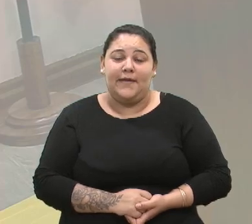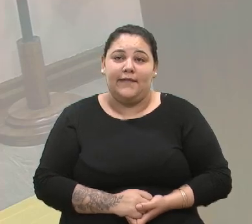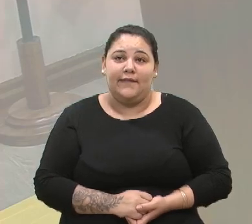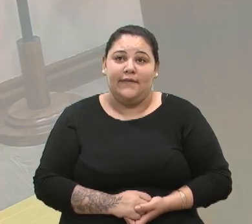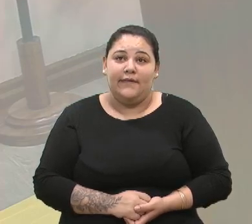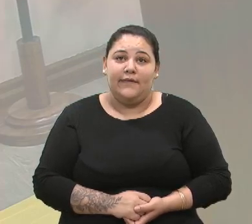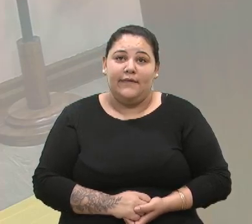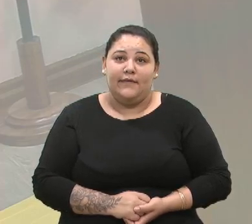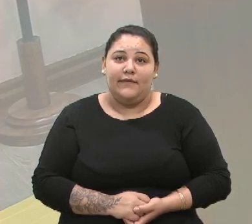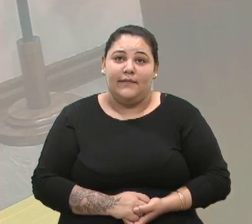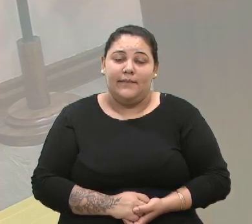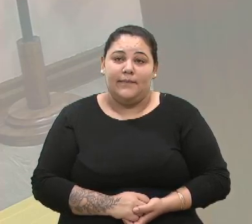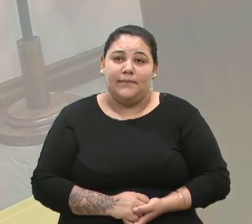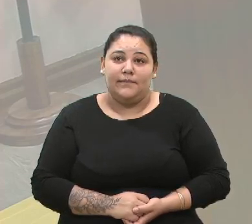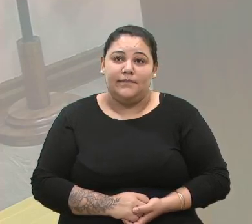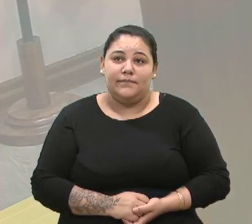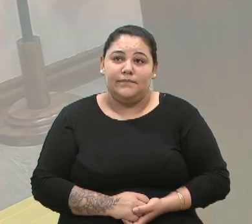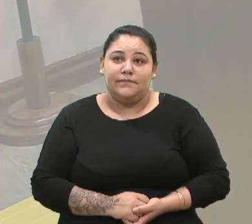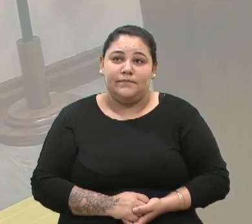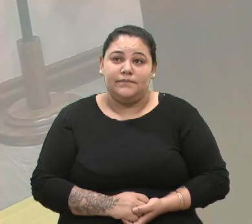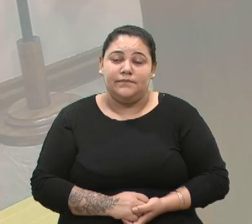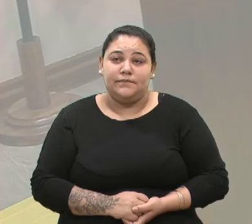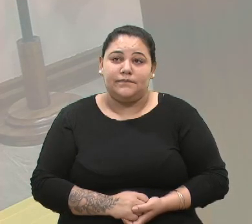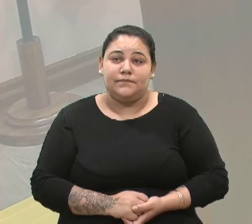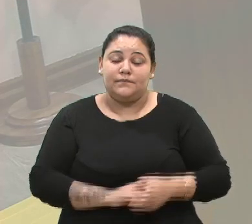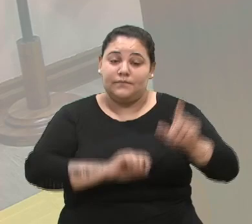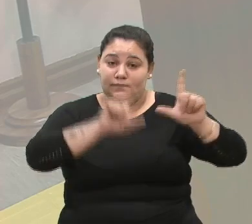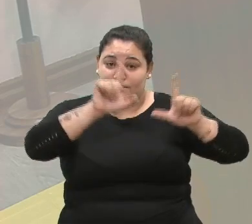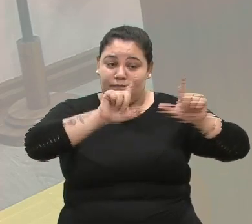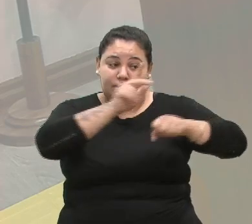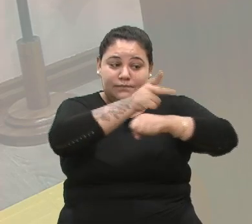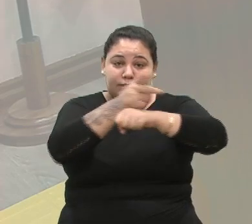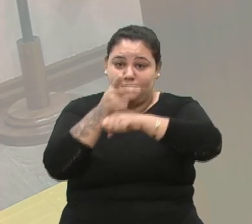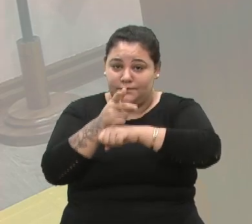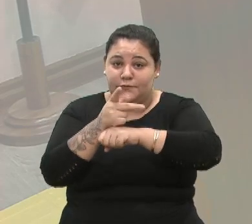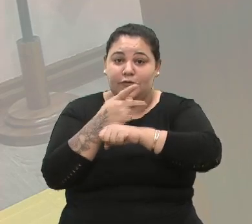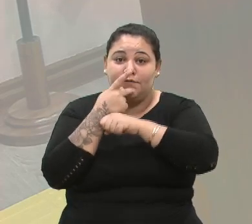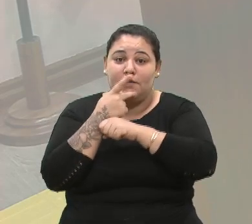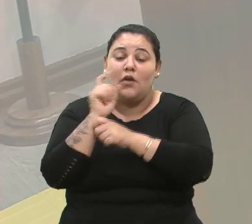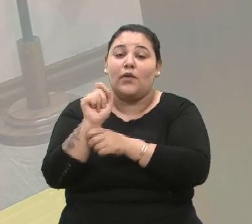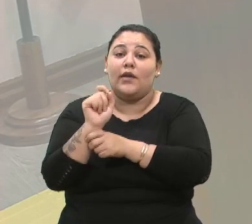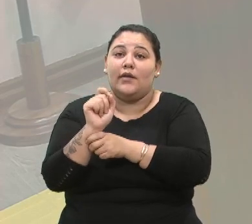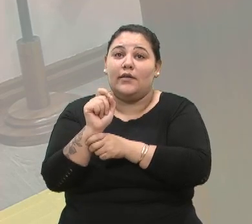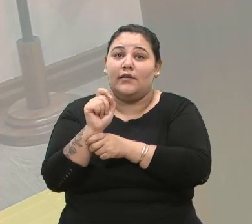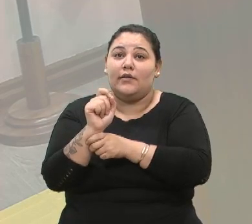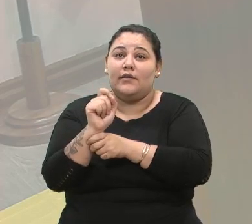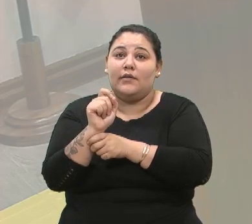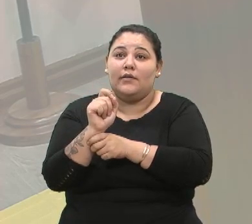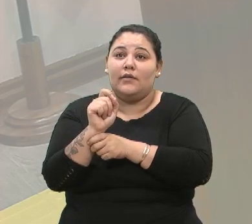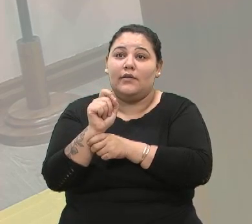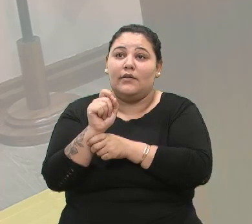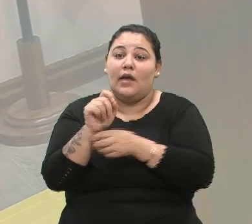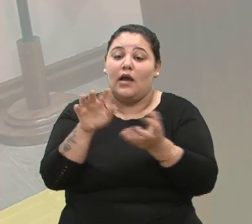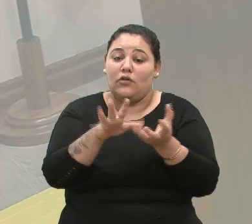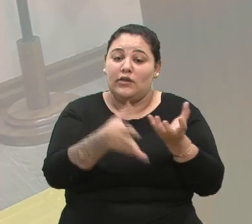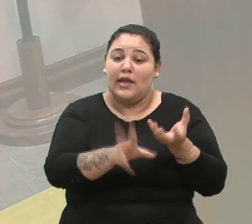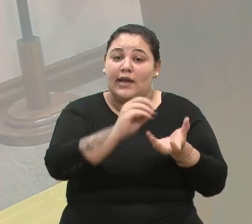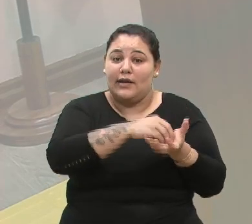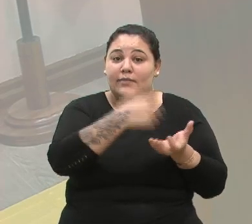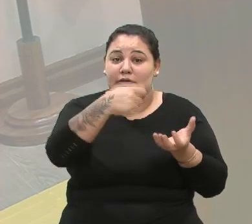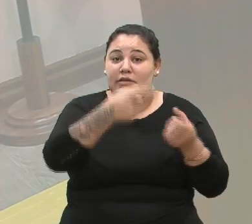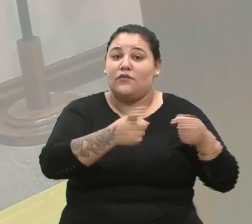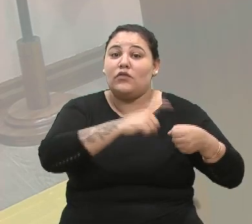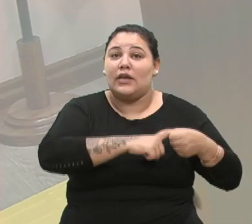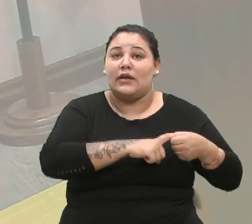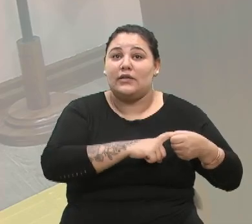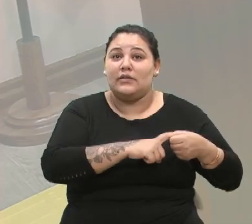essa imagem aí, vereador Scalco, eu vou te dizer uma situação do seguinte. A Codeca vai ter que voltar lá. Se voltar lá, o que acontece?